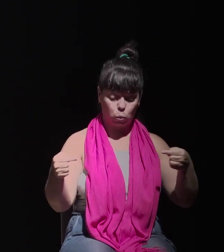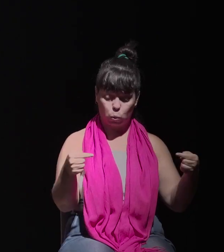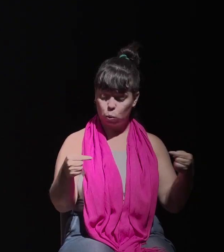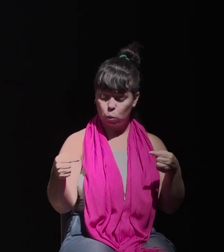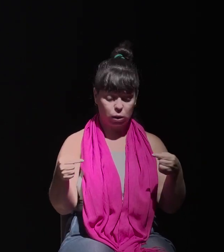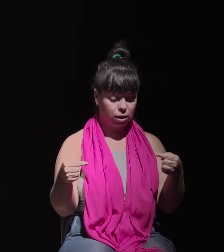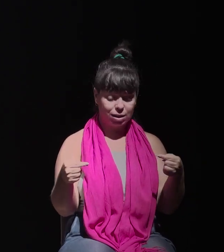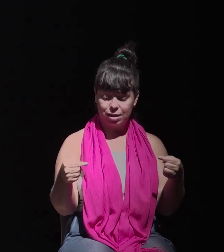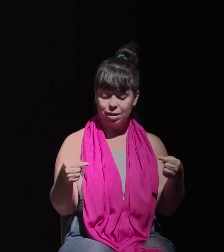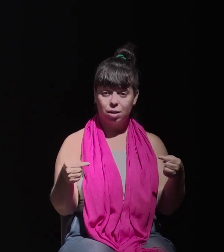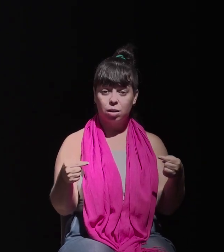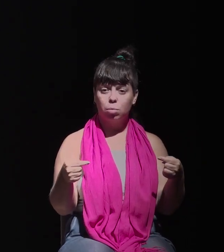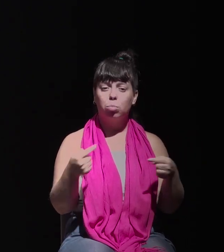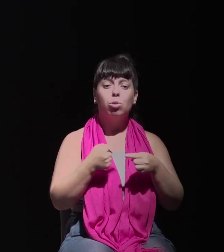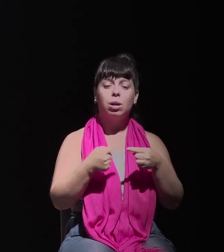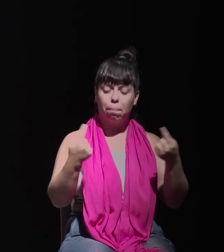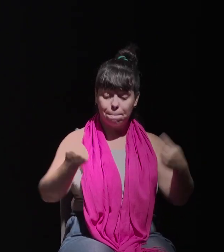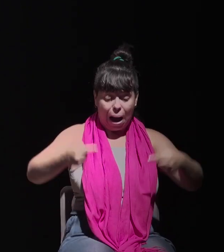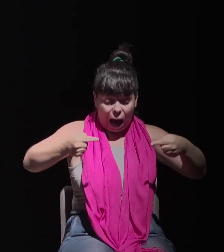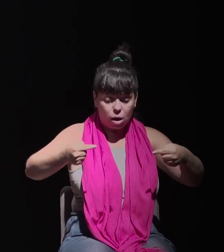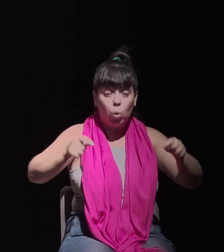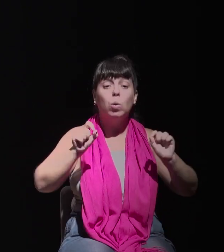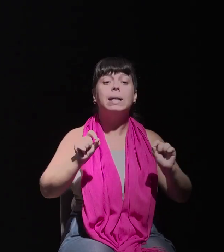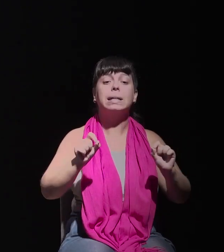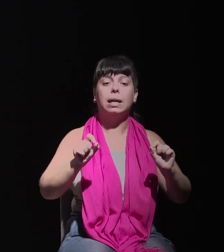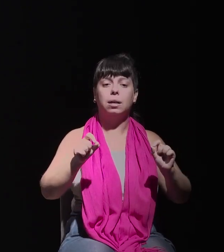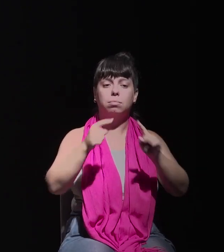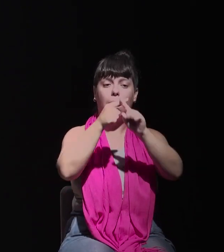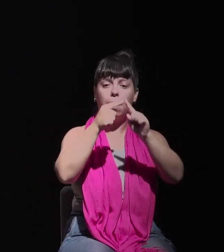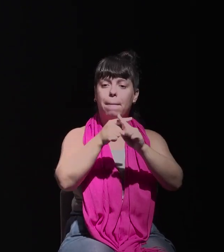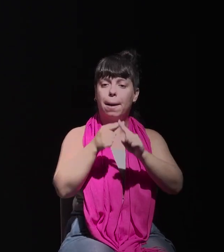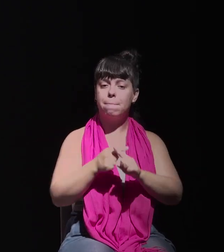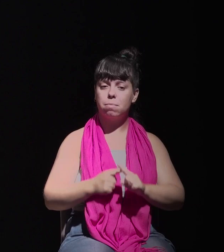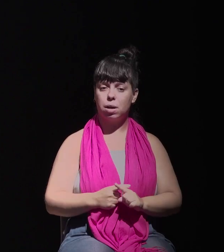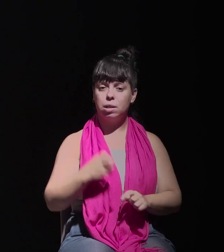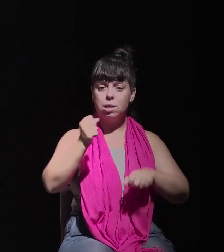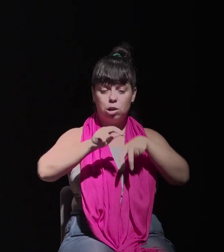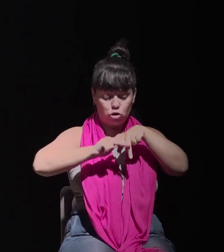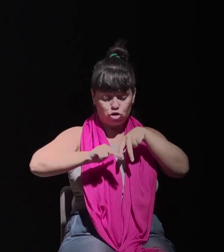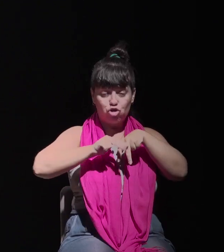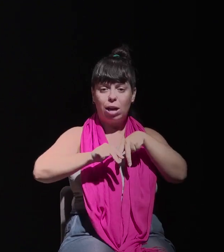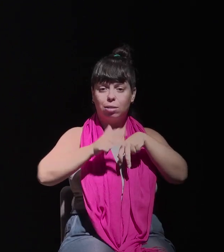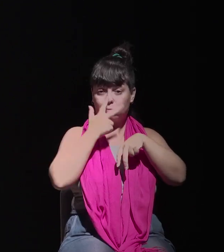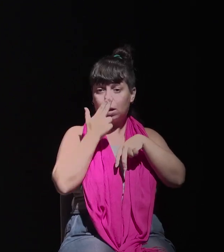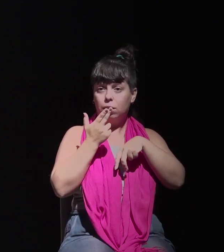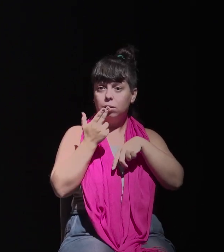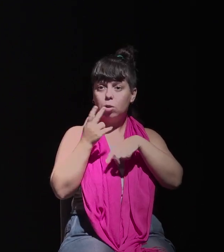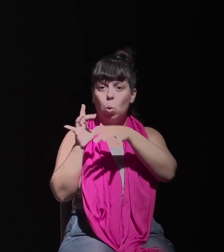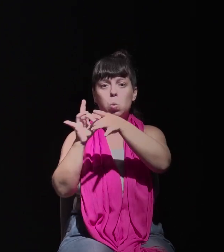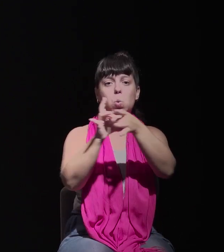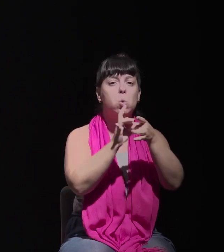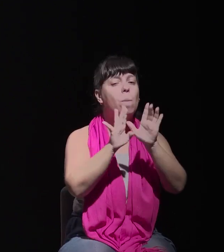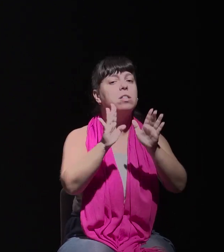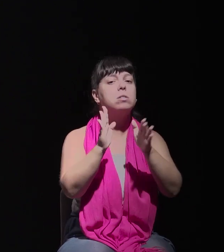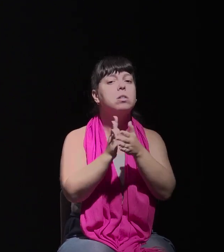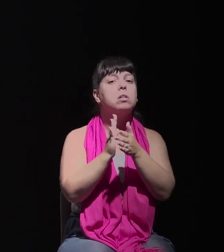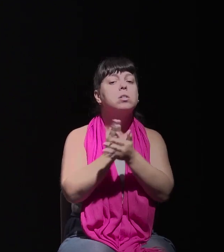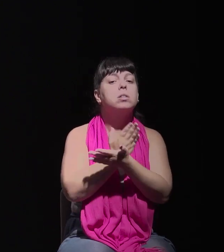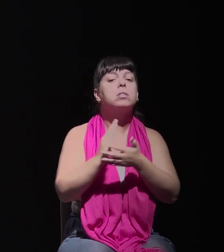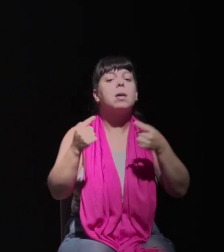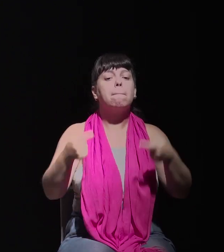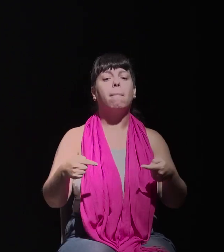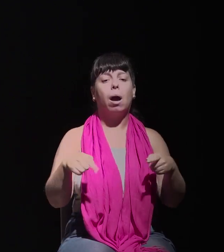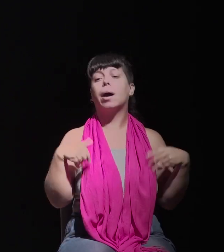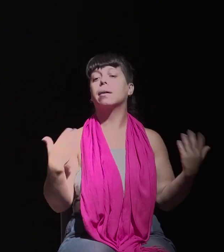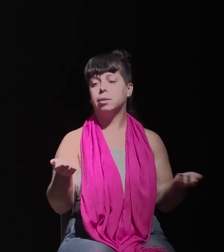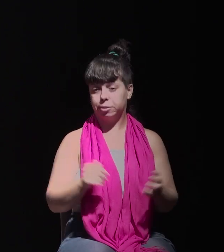que ponto eles se opõem? Se a categoria gênero seria aquilo que nos articularia. O segundo ponto que